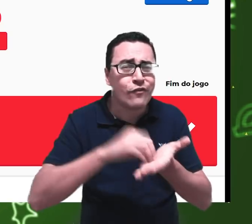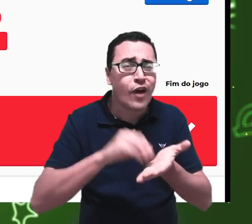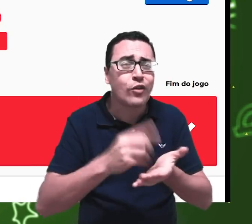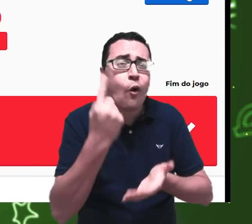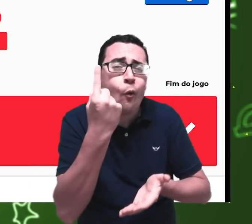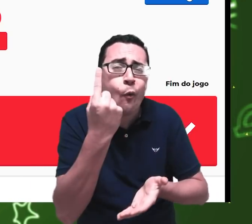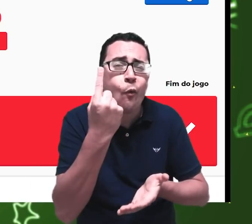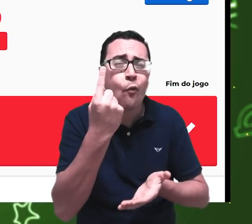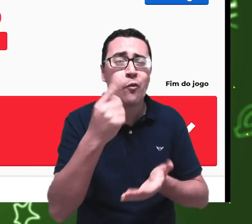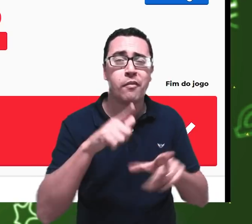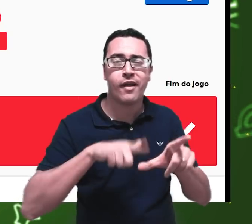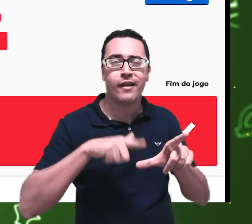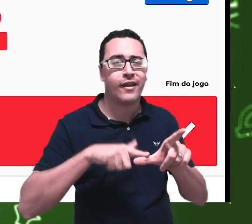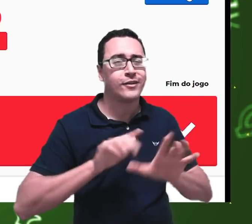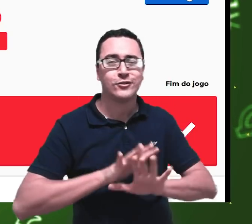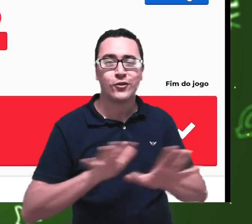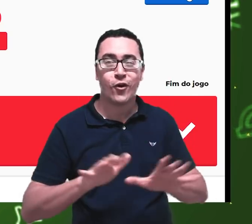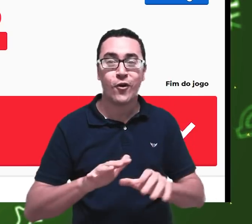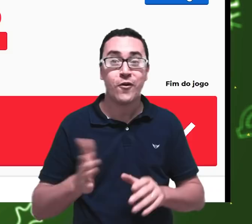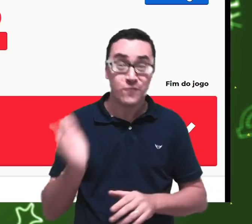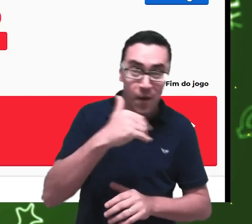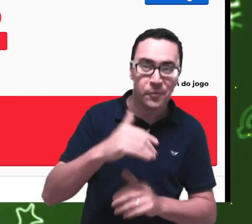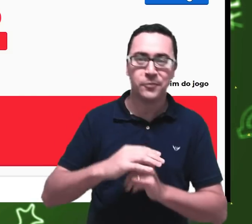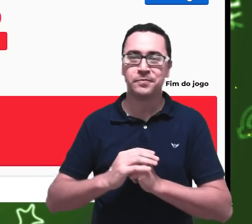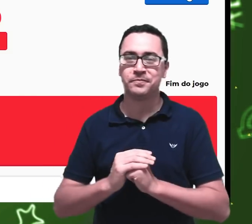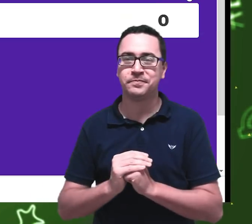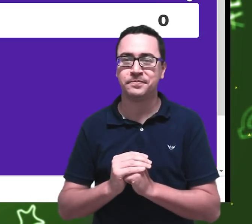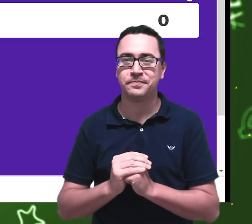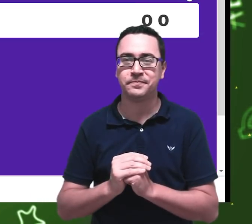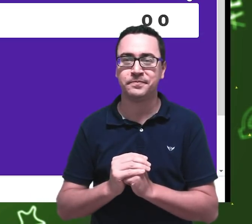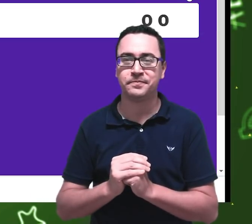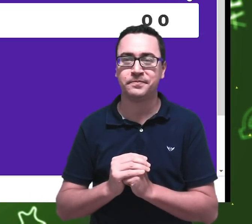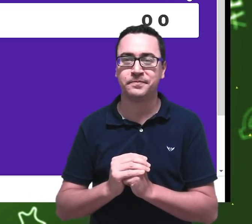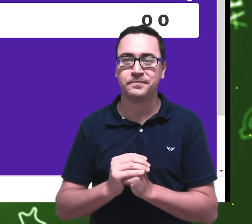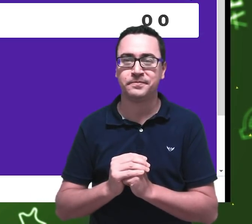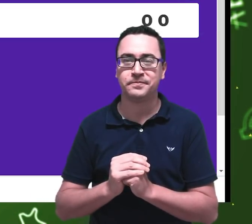hein? Só falta uma letra. Vamos lá.